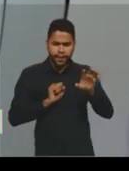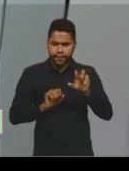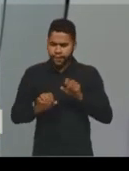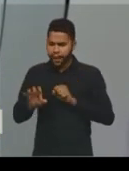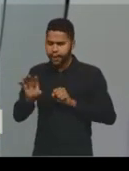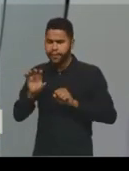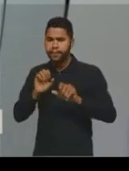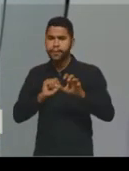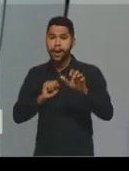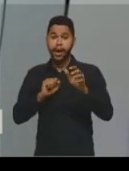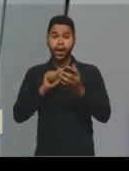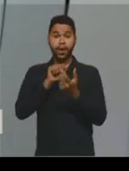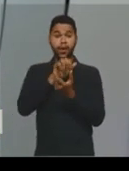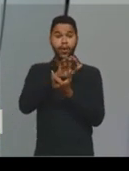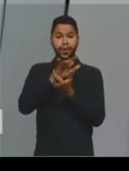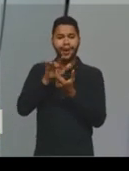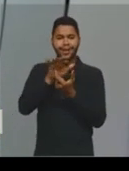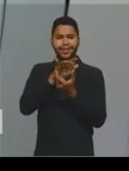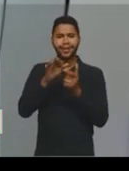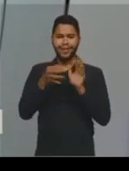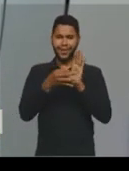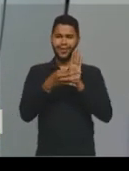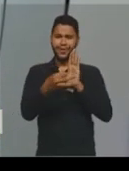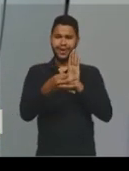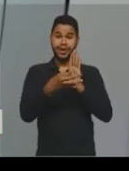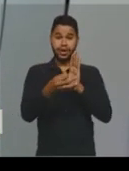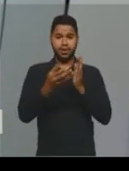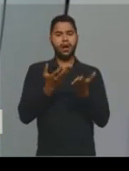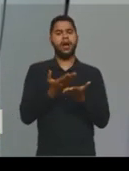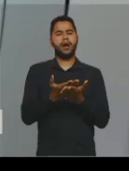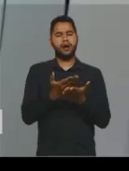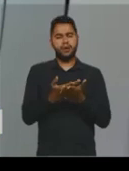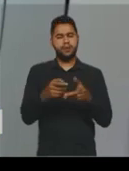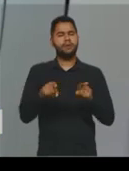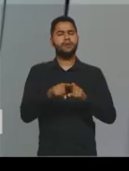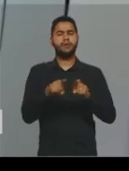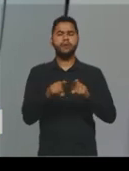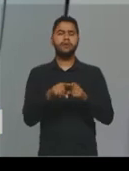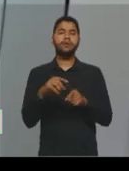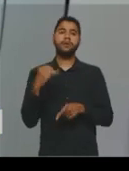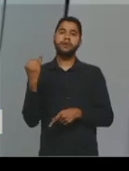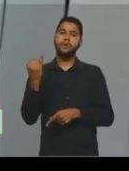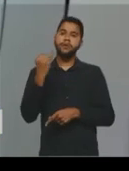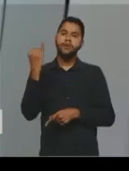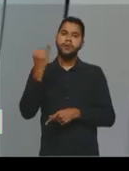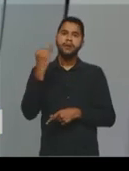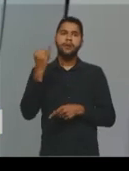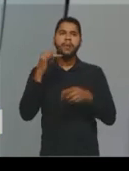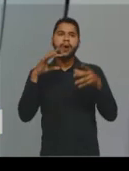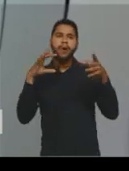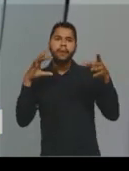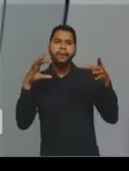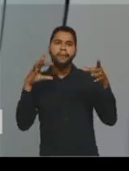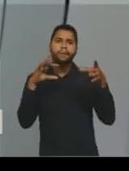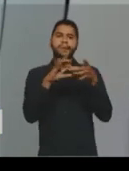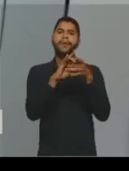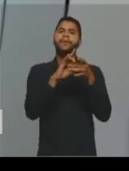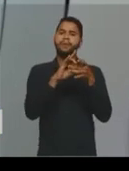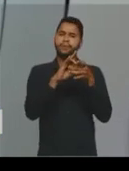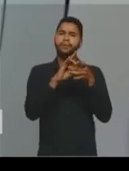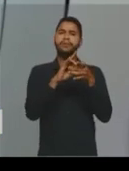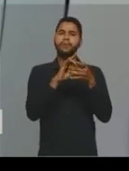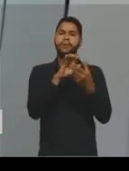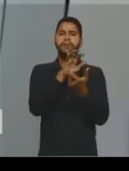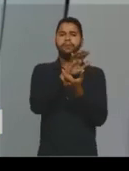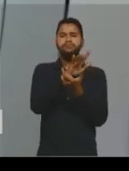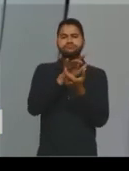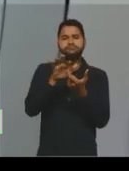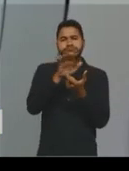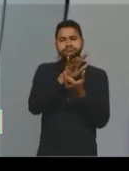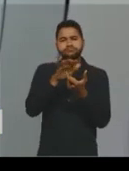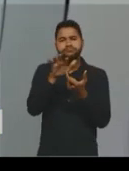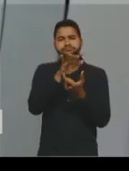o letramento crítico, que é o tema da minha aula, também importante, então bate muito com esse letramento